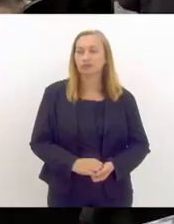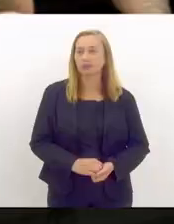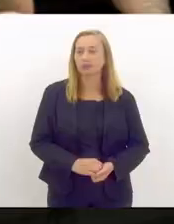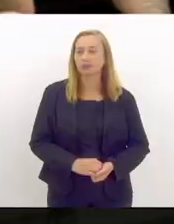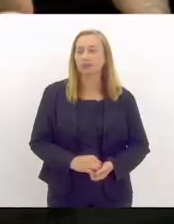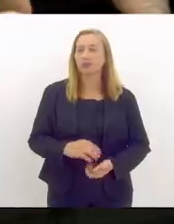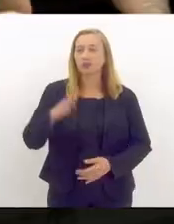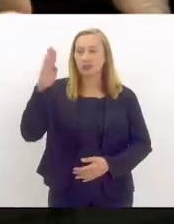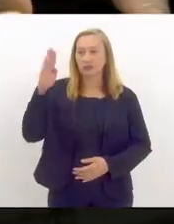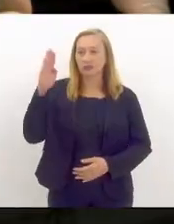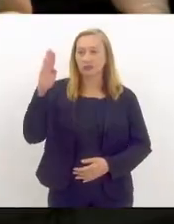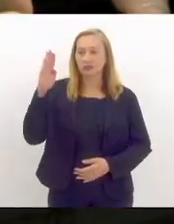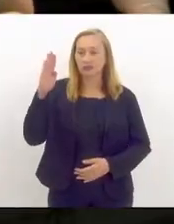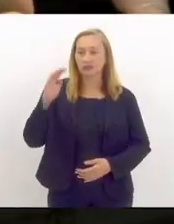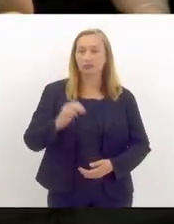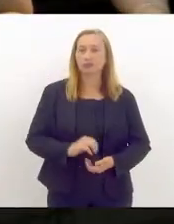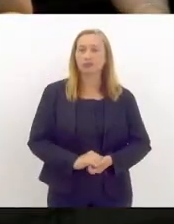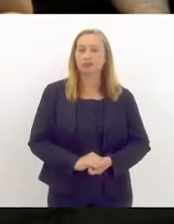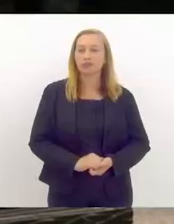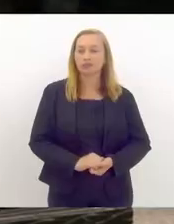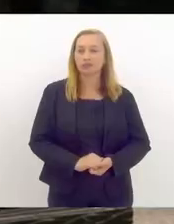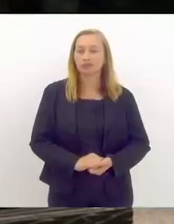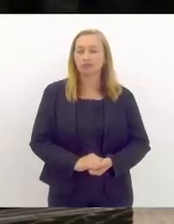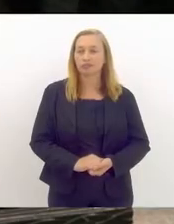Assim eu prometo.